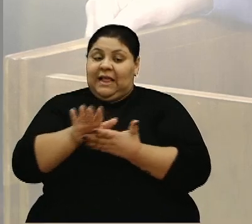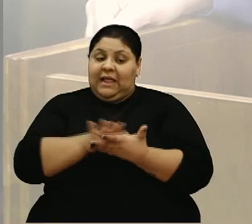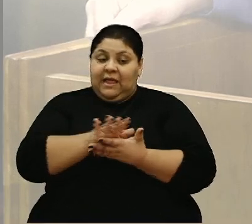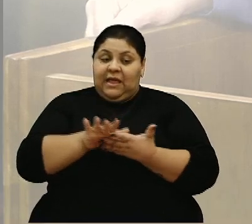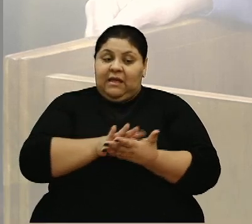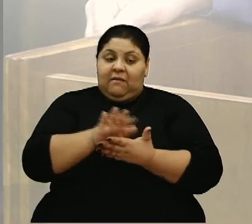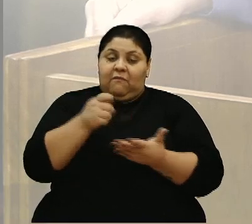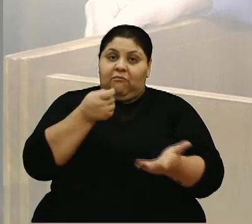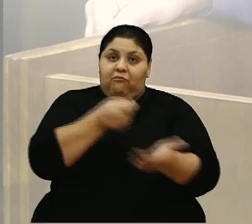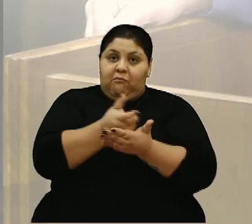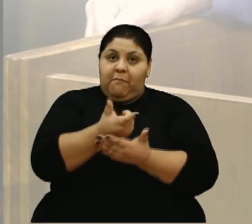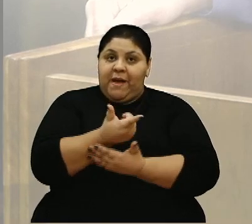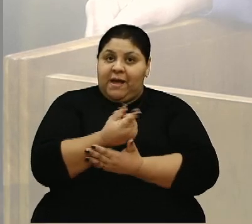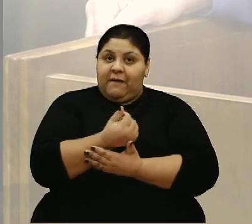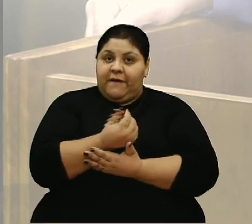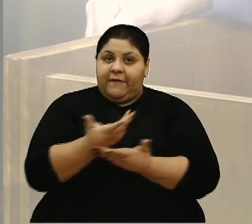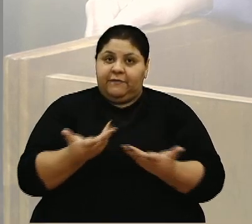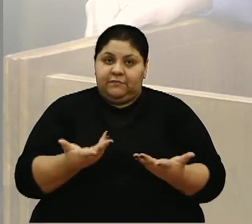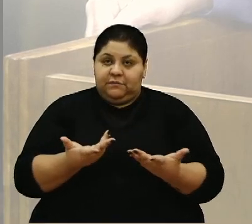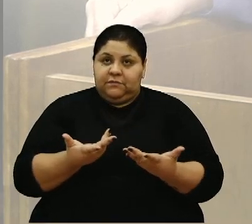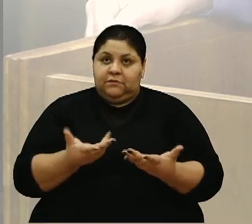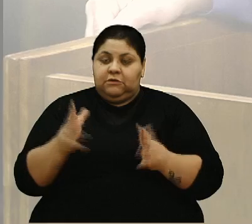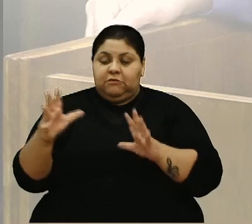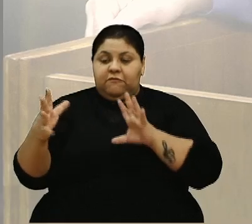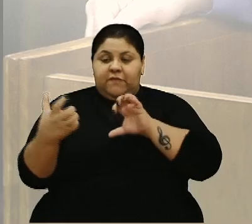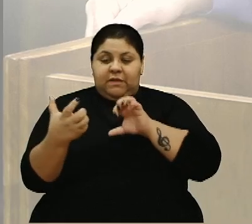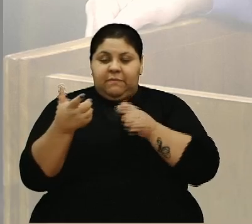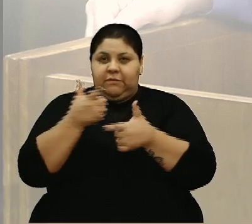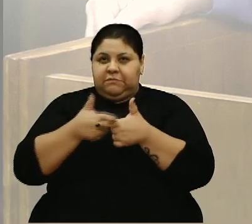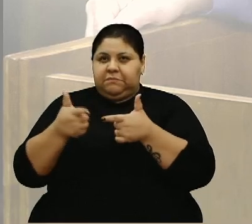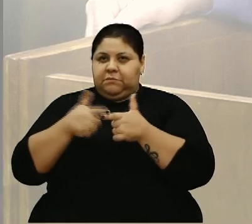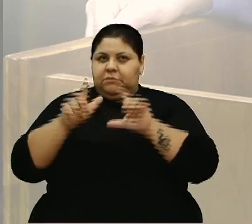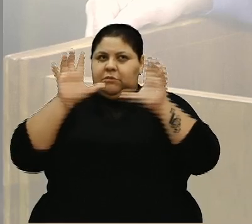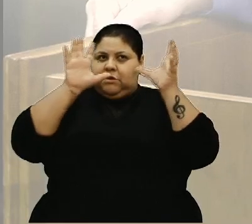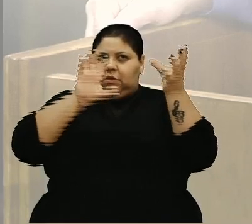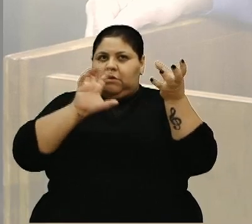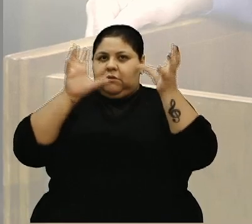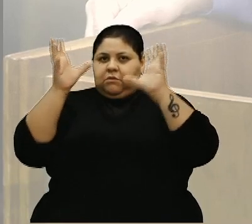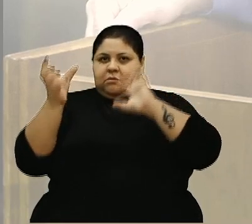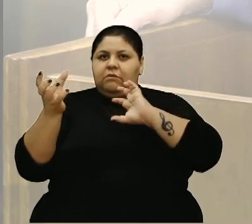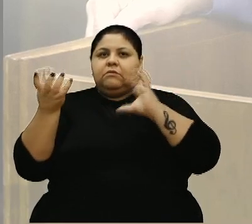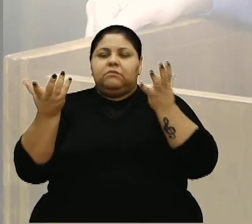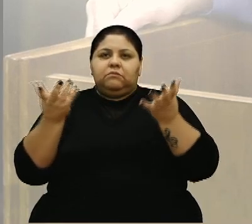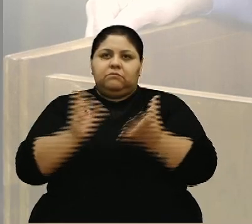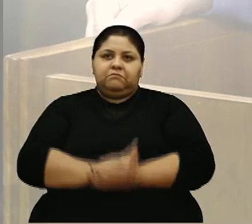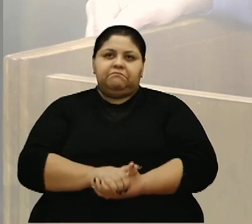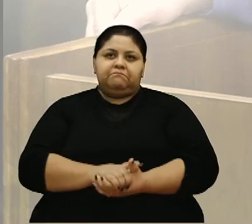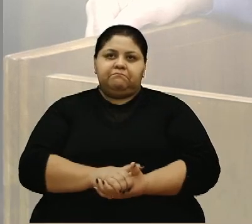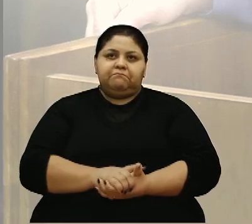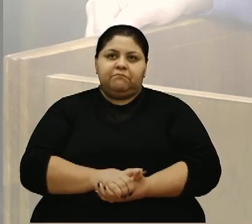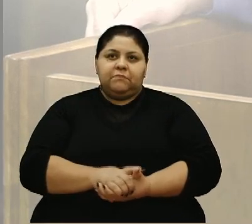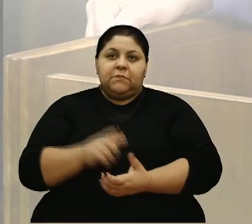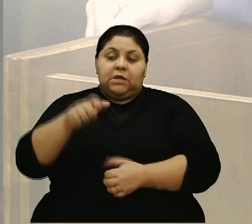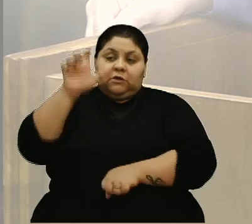pagamentos ou enfrentamentos dessa crise climática que assolou tanto o estado do Rio Grande do